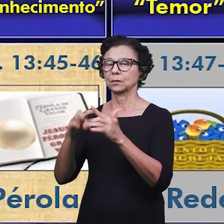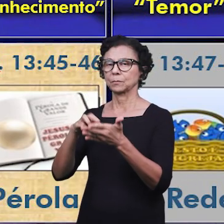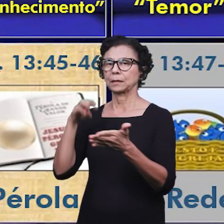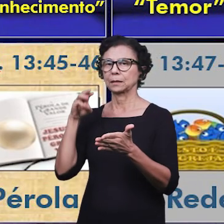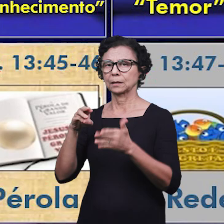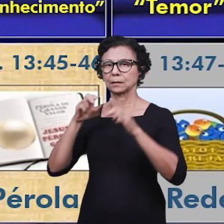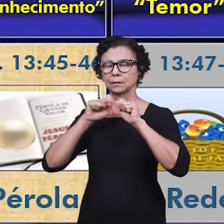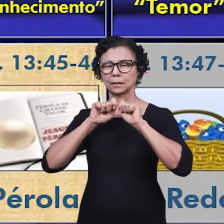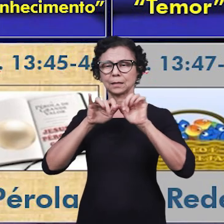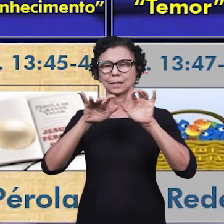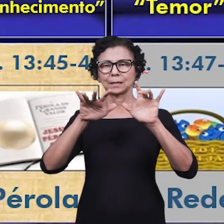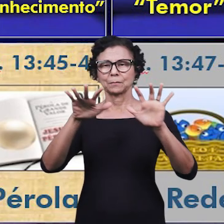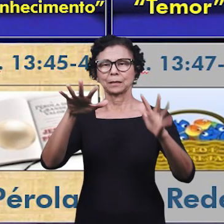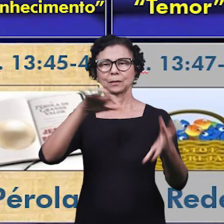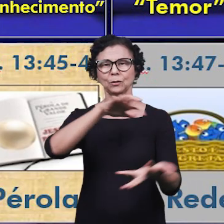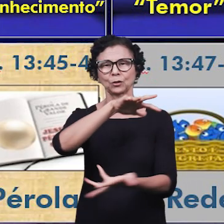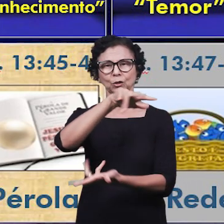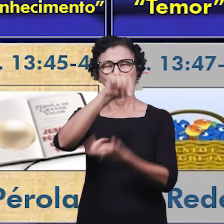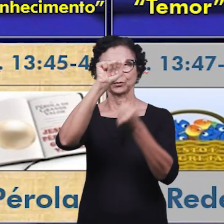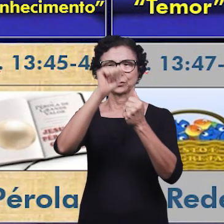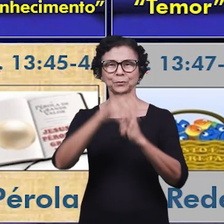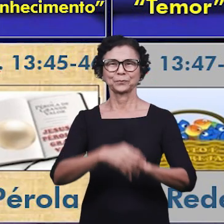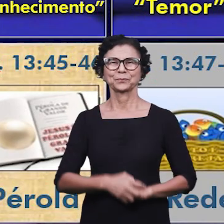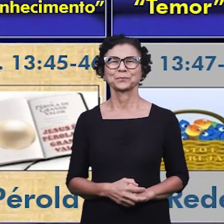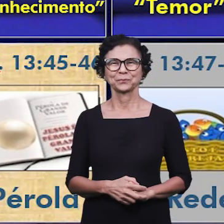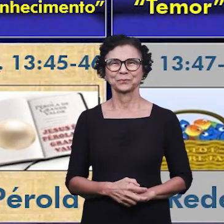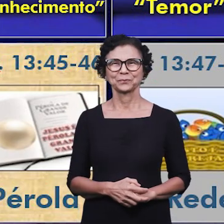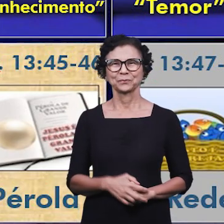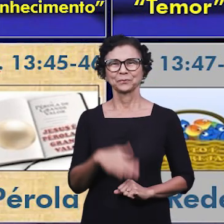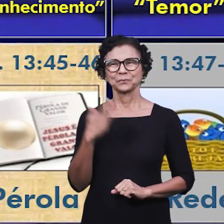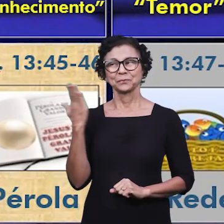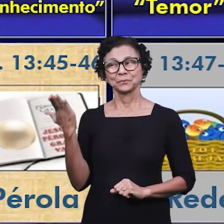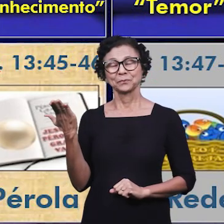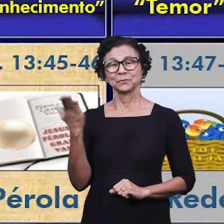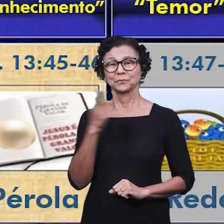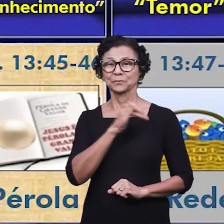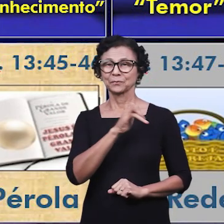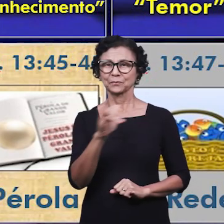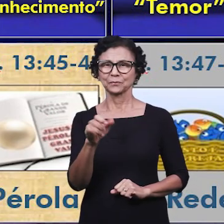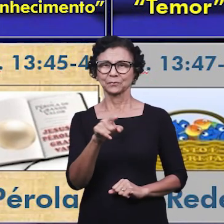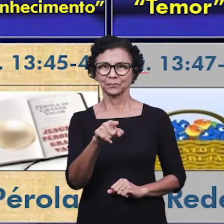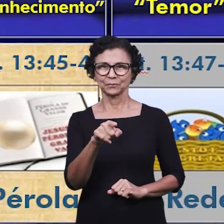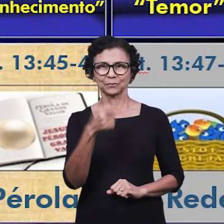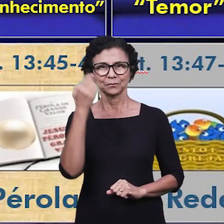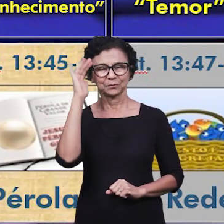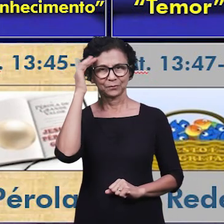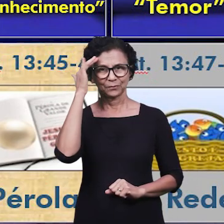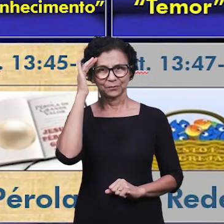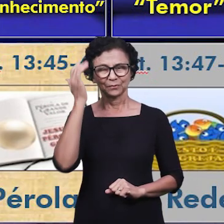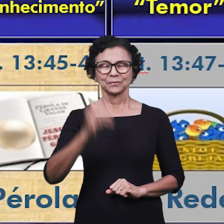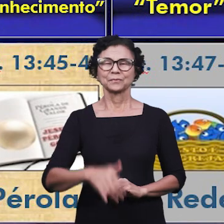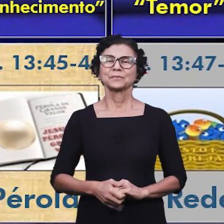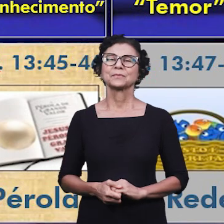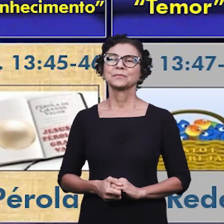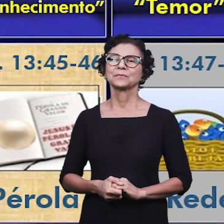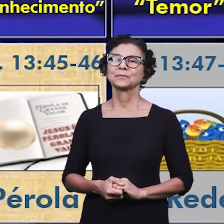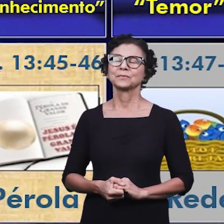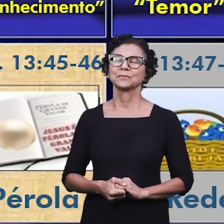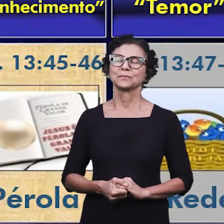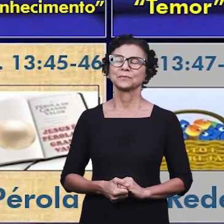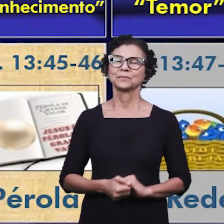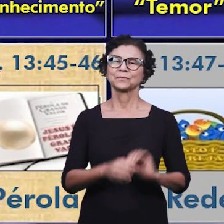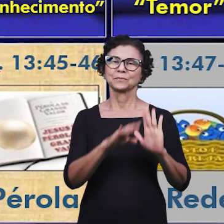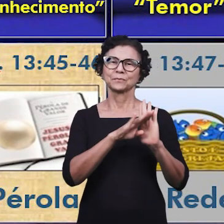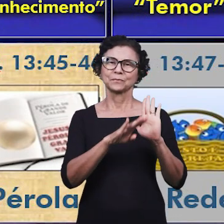Maranata espalhados por todo o país, tá certo? Então tá aí dado o aviso, você entende agora a sequência desse